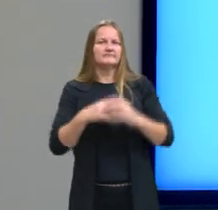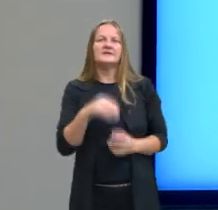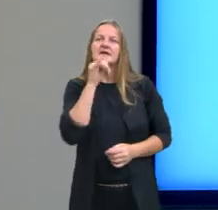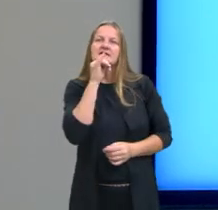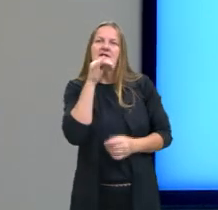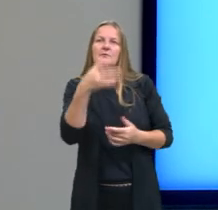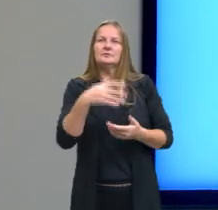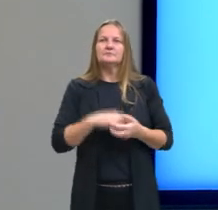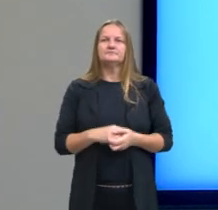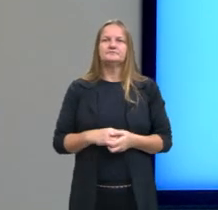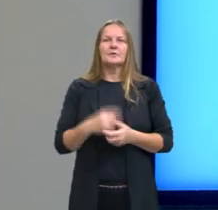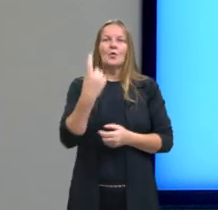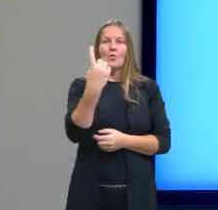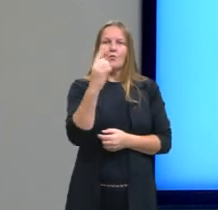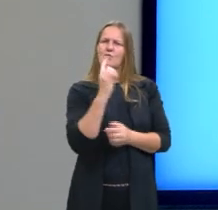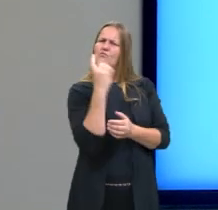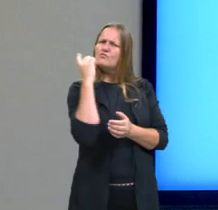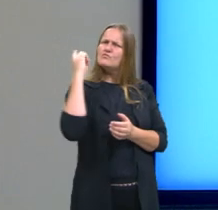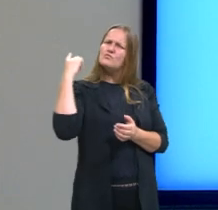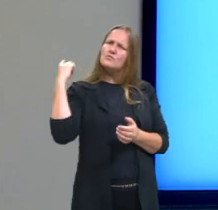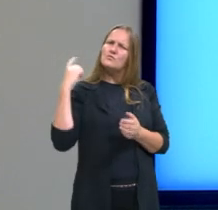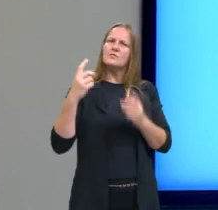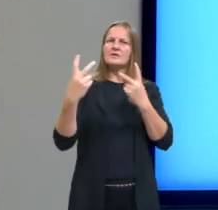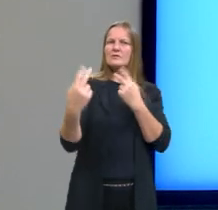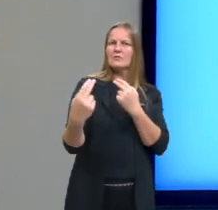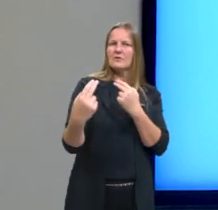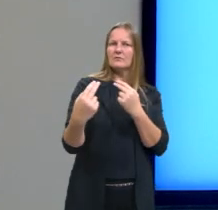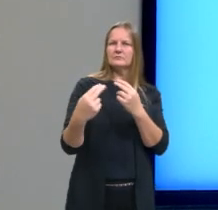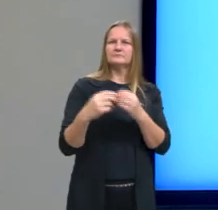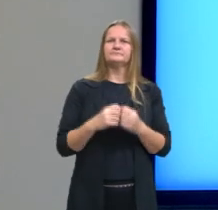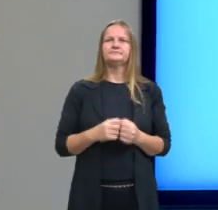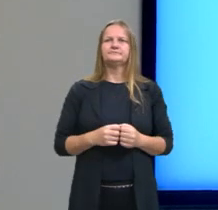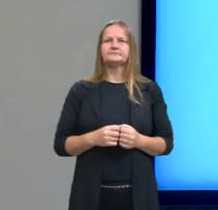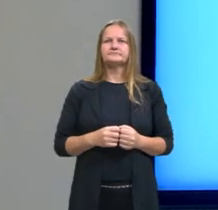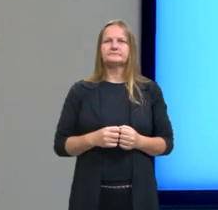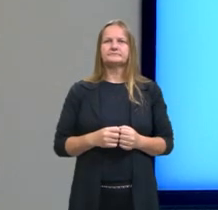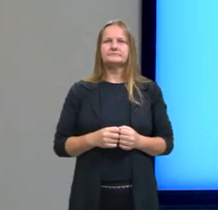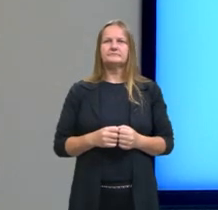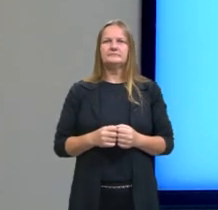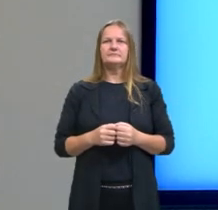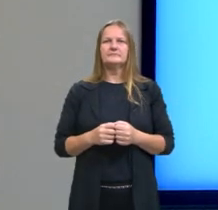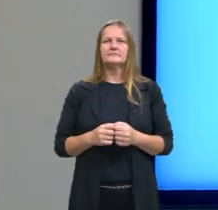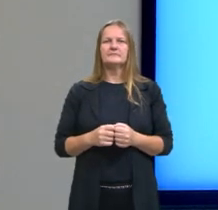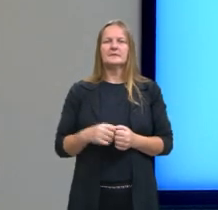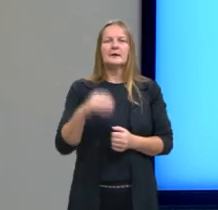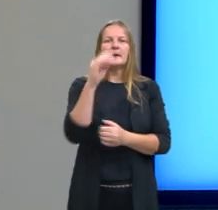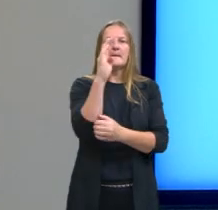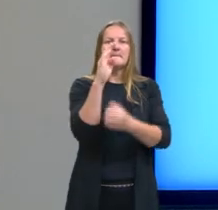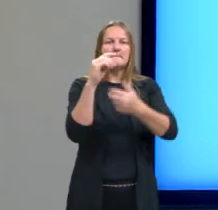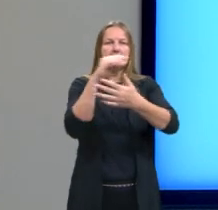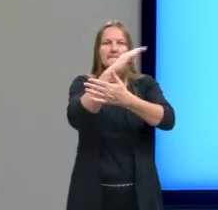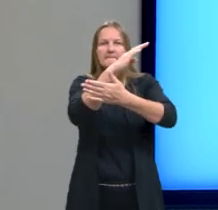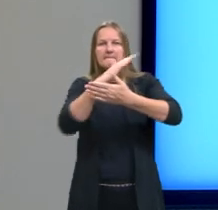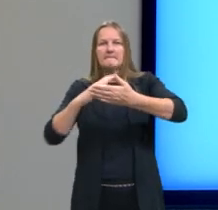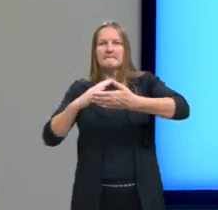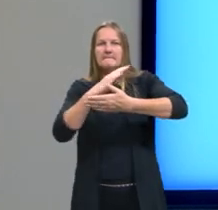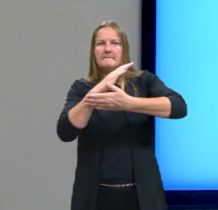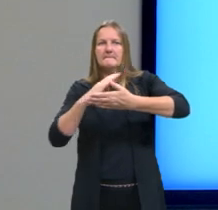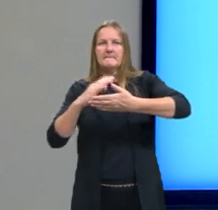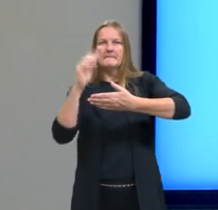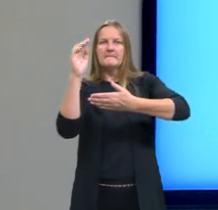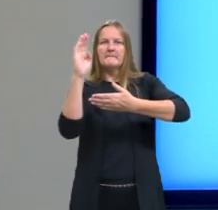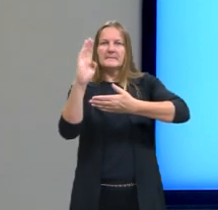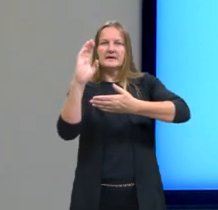nós temos um ancestral comum bom então incluiu se a espécie B C e D e ela